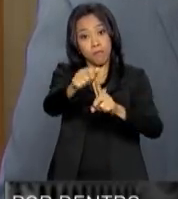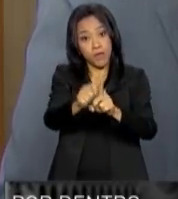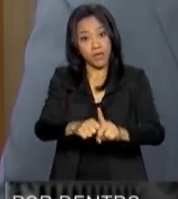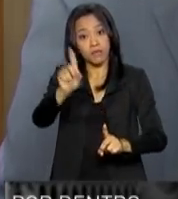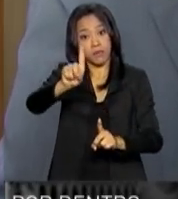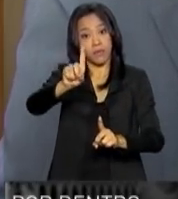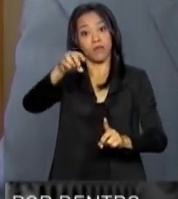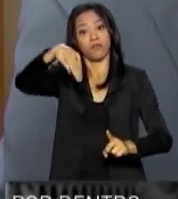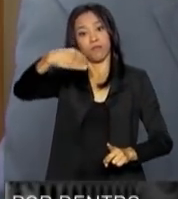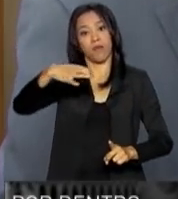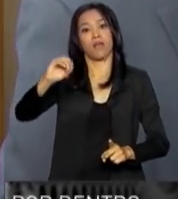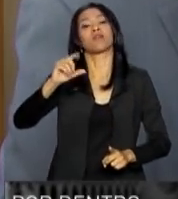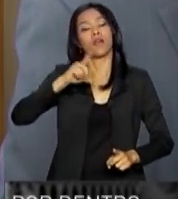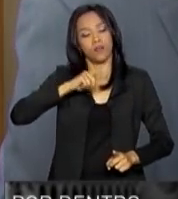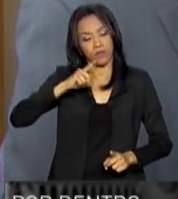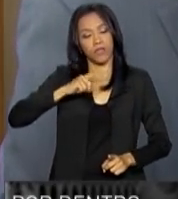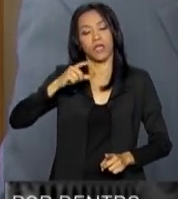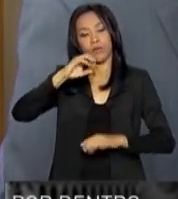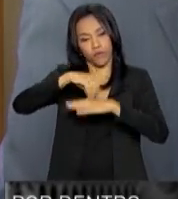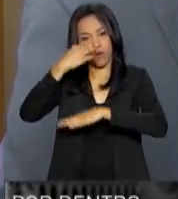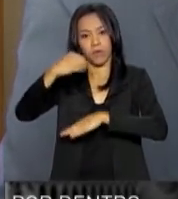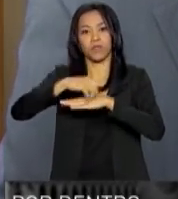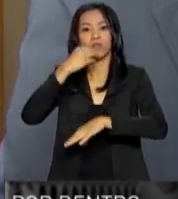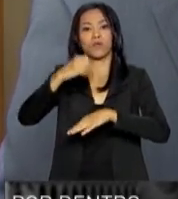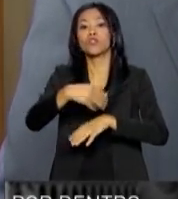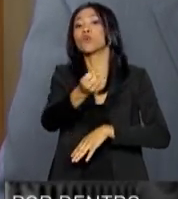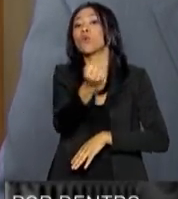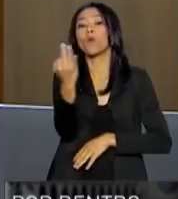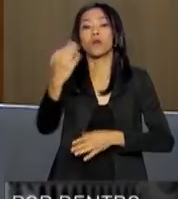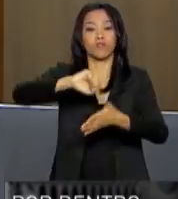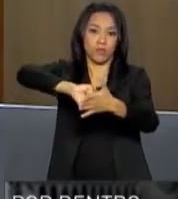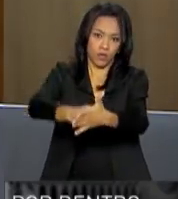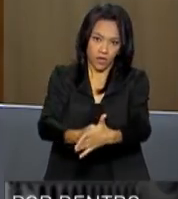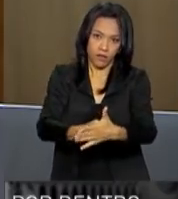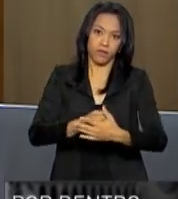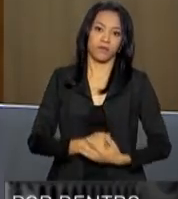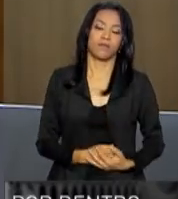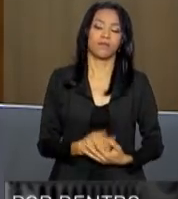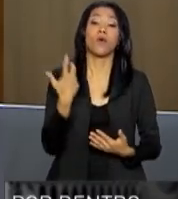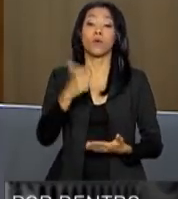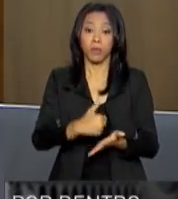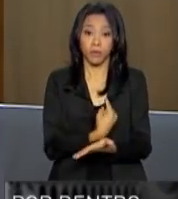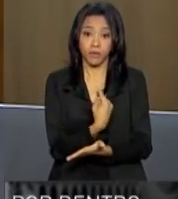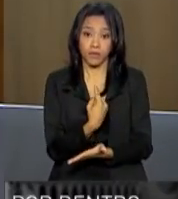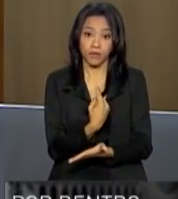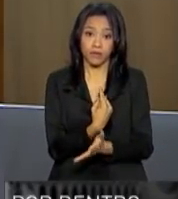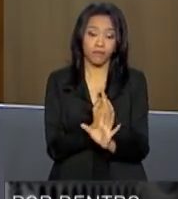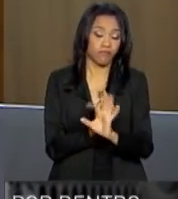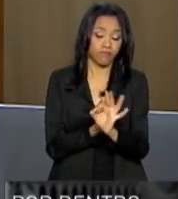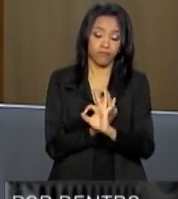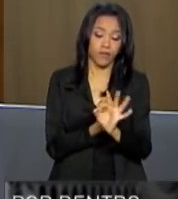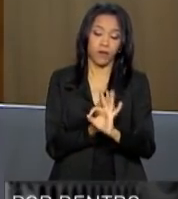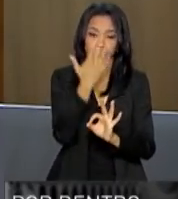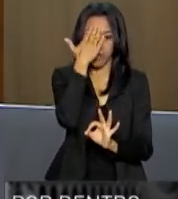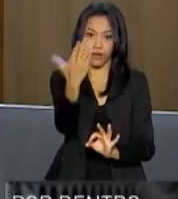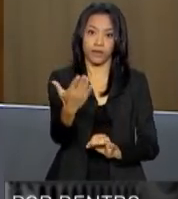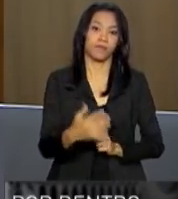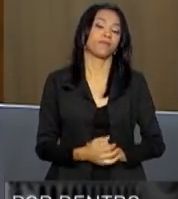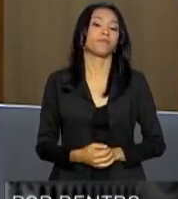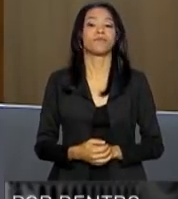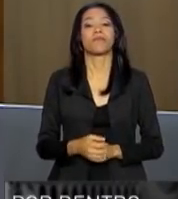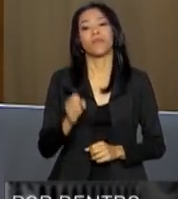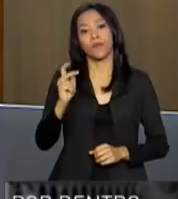1º de março que eu tenho informação dos benefícios que a ingestão bloqueio anos fernanda mais alguma pergunta não tudo certo muito obrigada tá